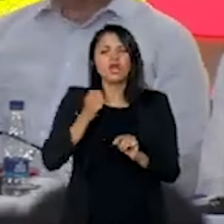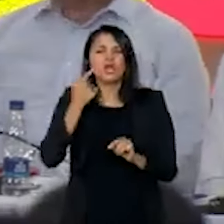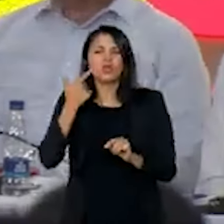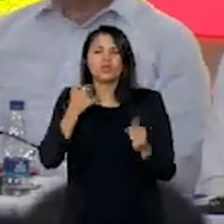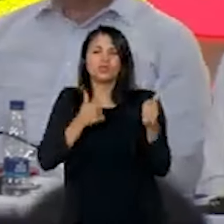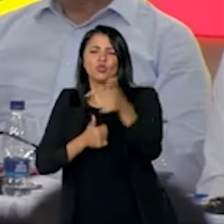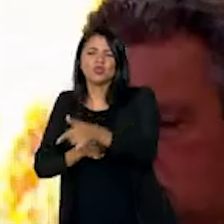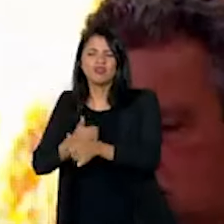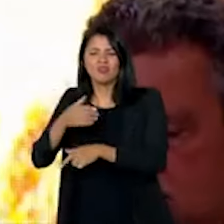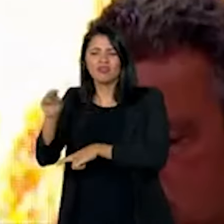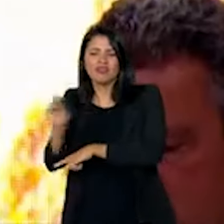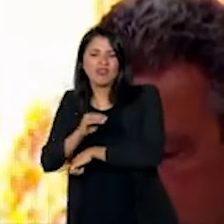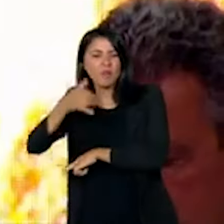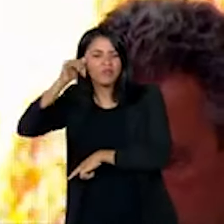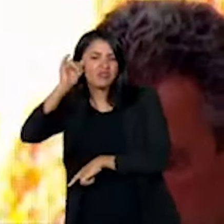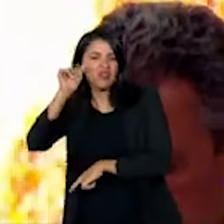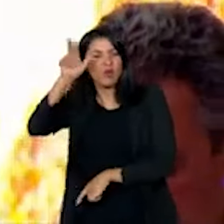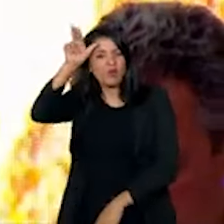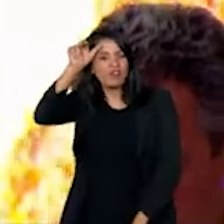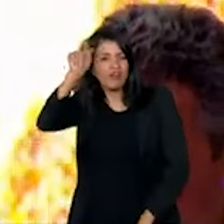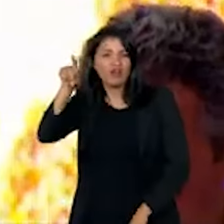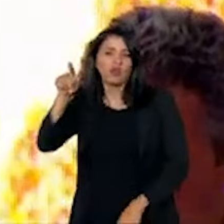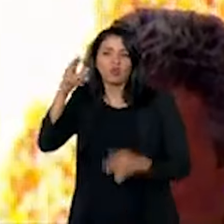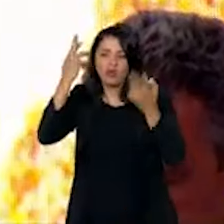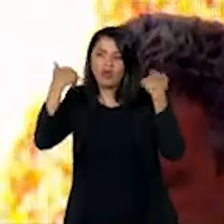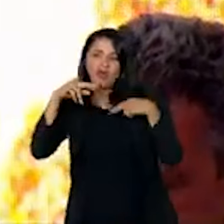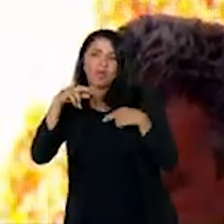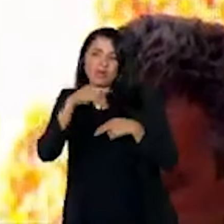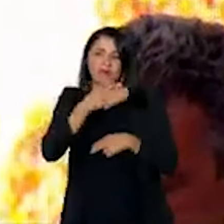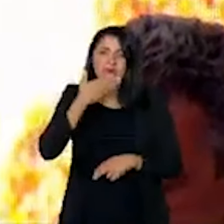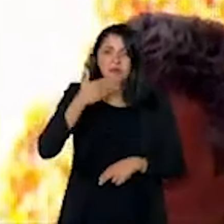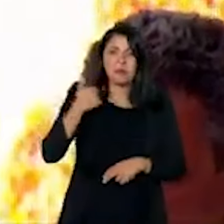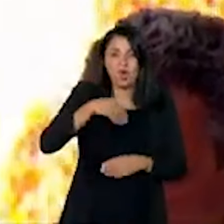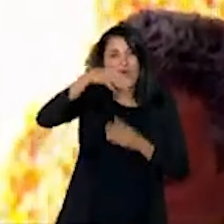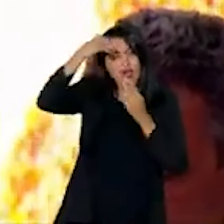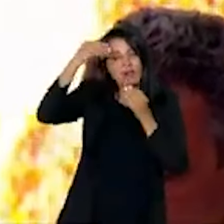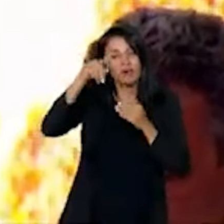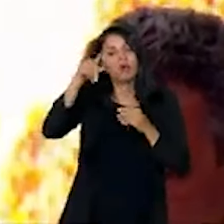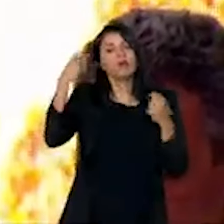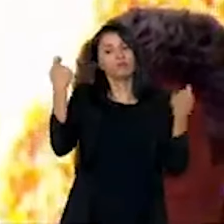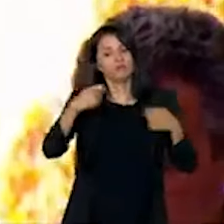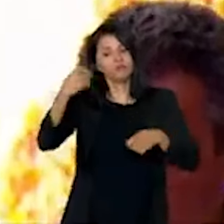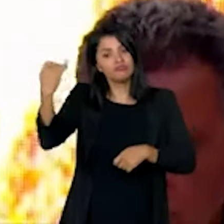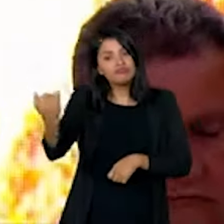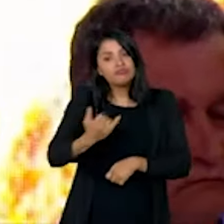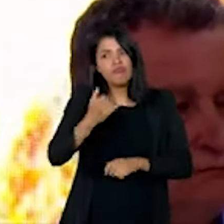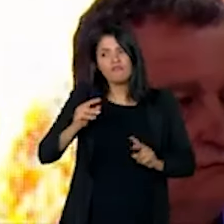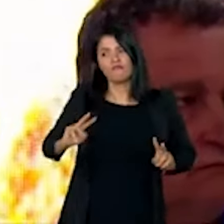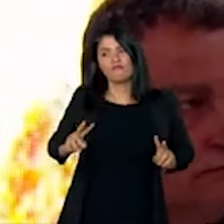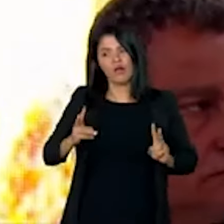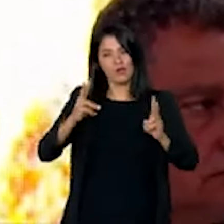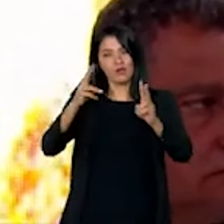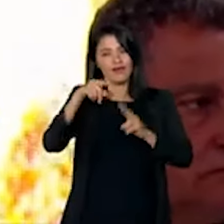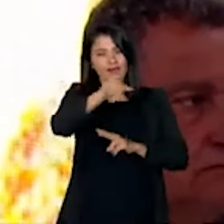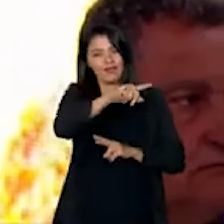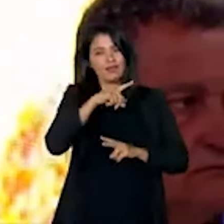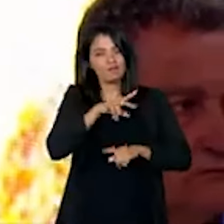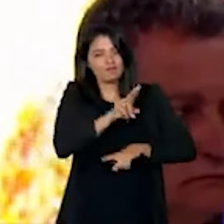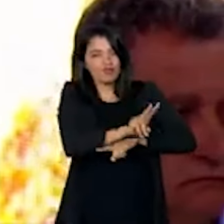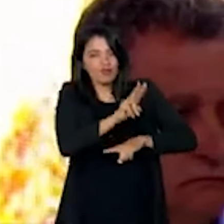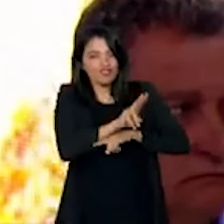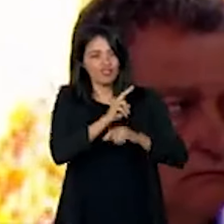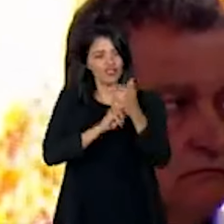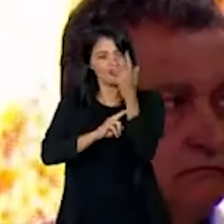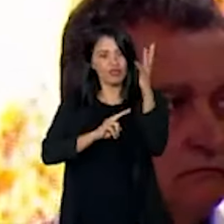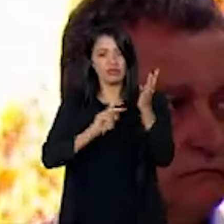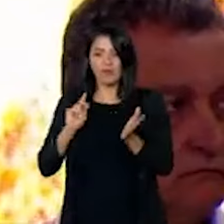um bezerro, criar um cavalo ou criar uma cabra. A gente tem que valorizar aqueles que deixam a floresta em pé,